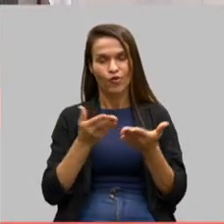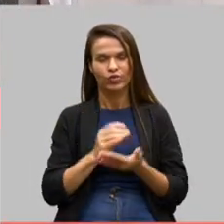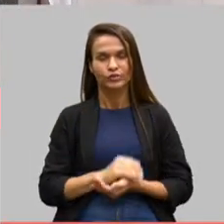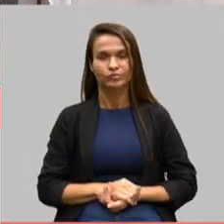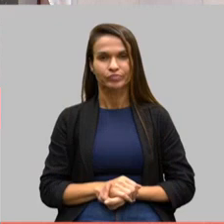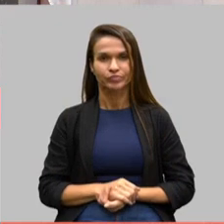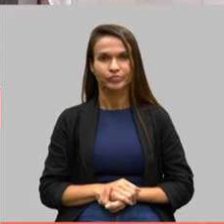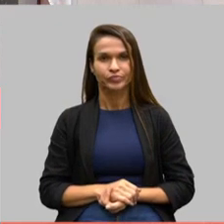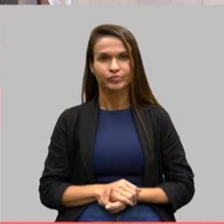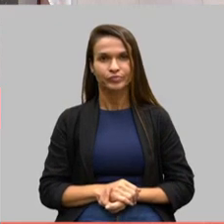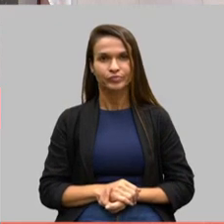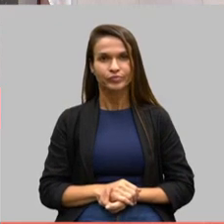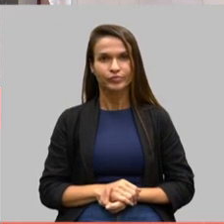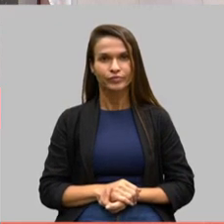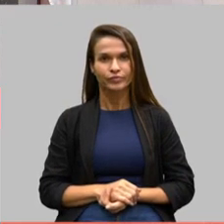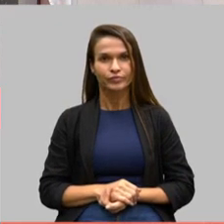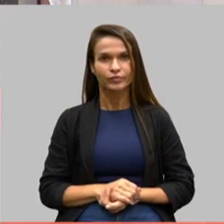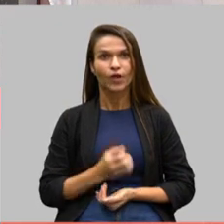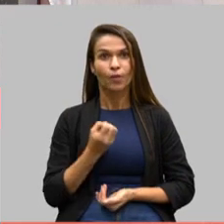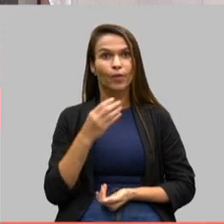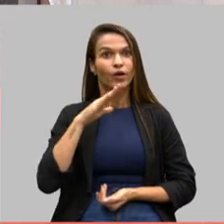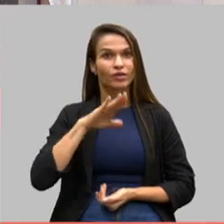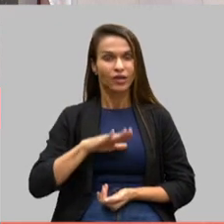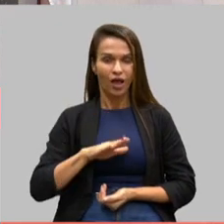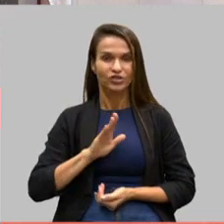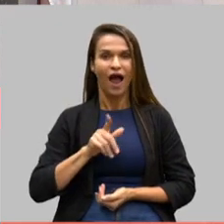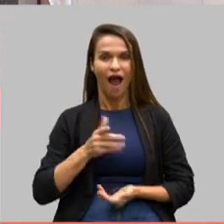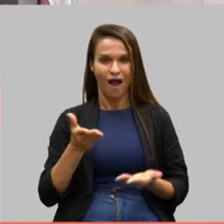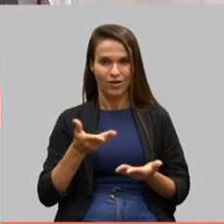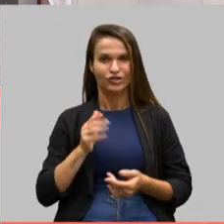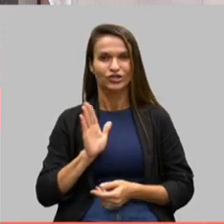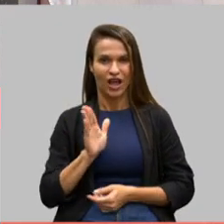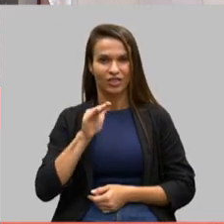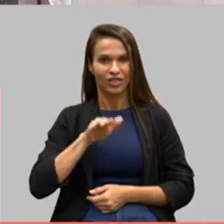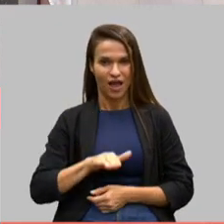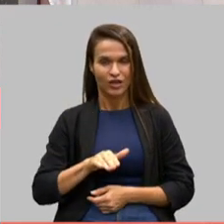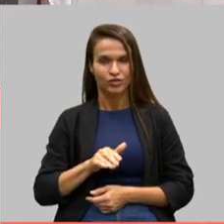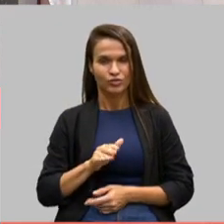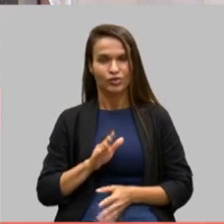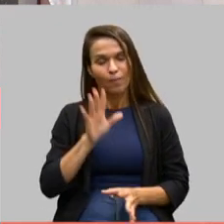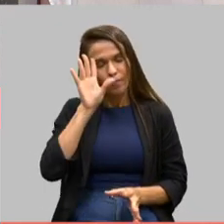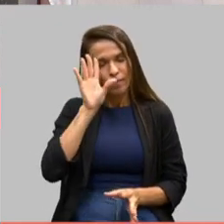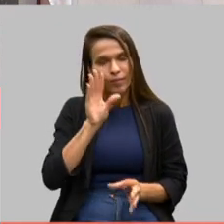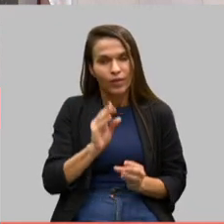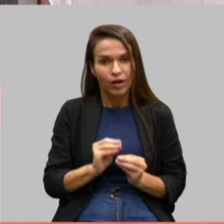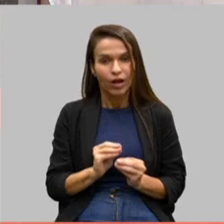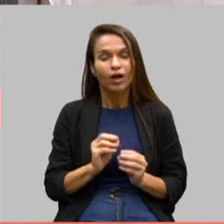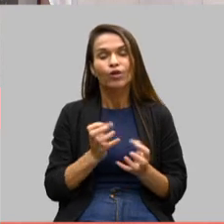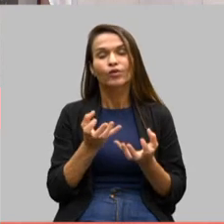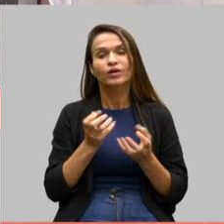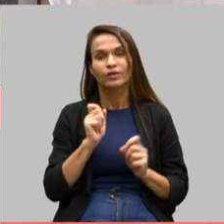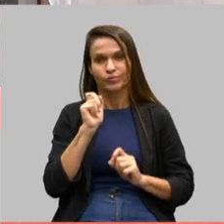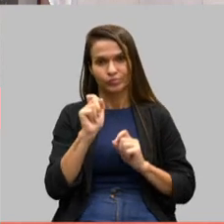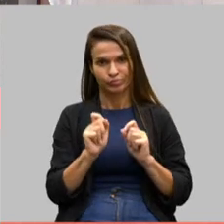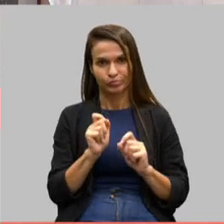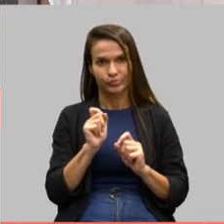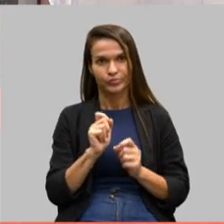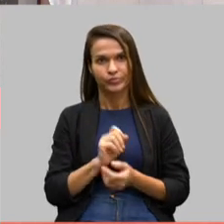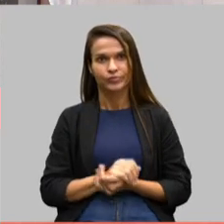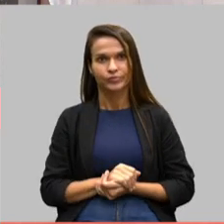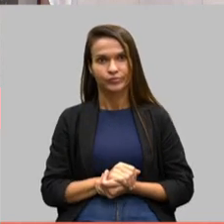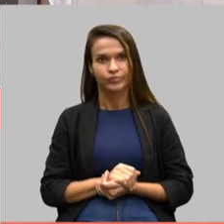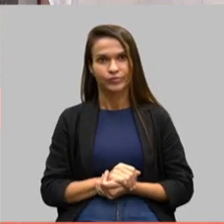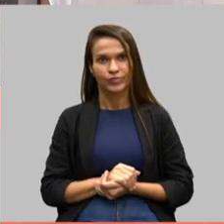tarde, agora já é tarde. Só para finalizar, presidente, vou lembrar o seguinte, eu estou no meu